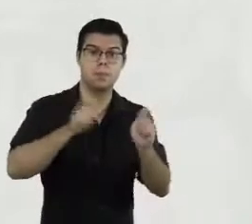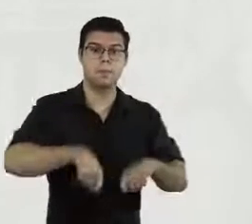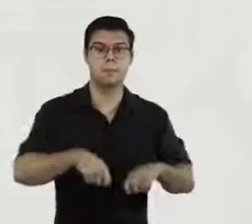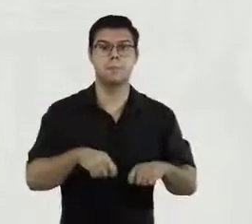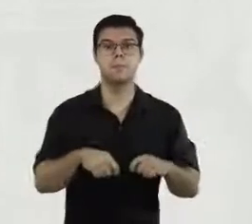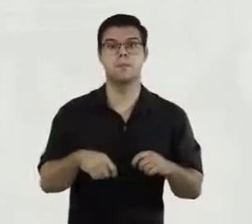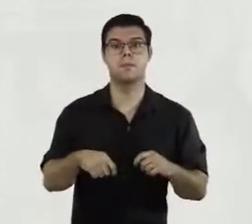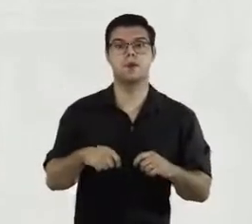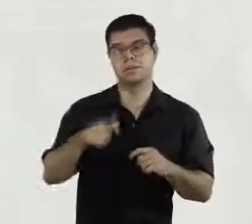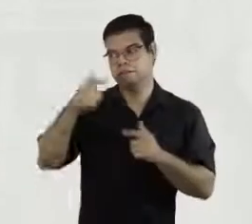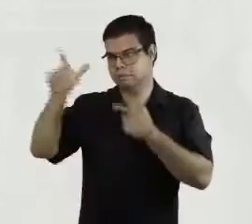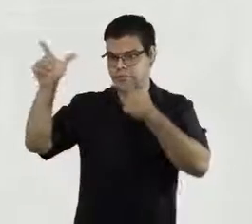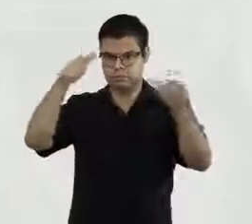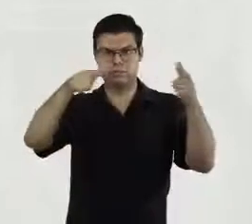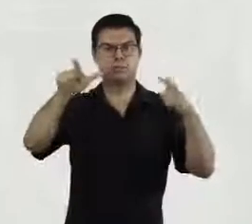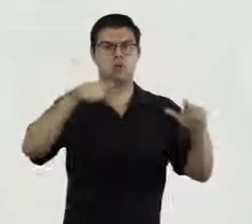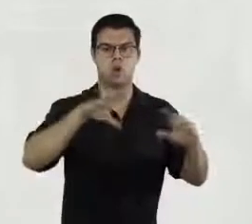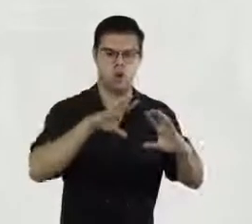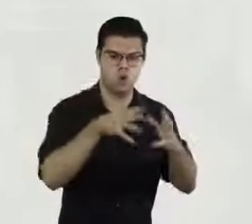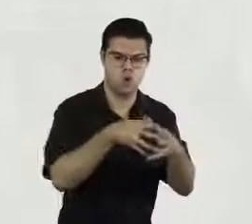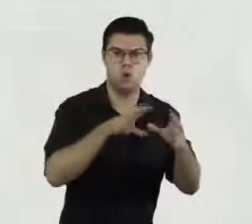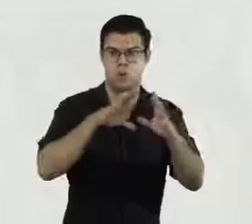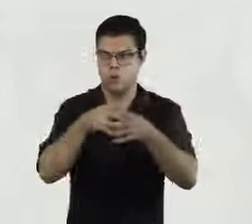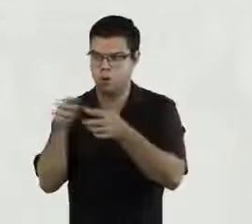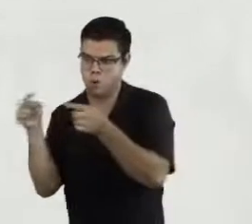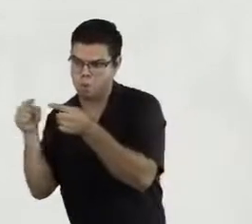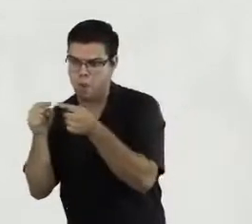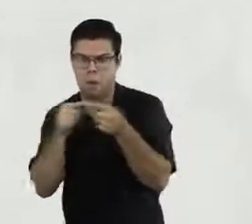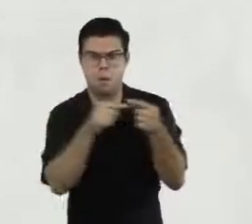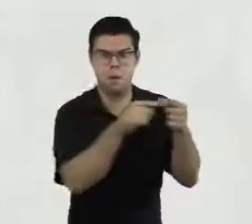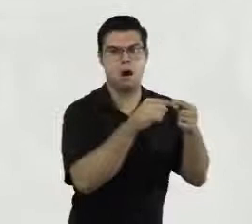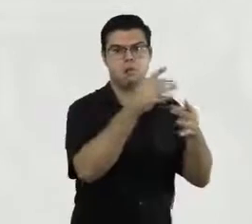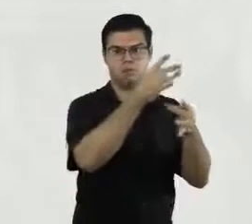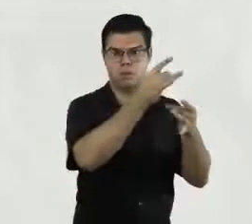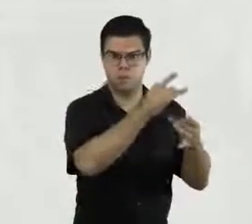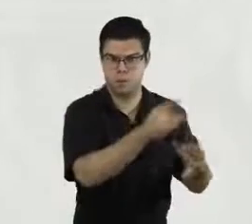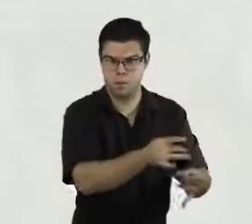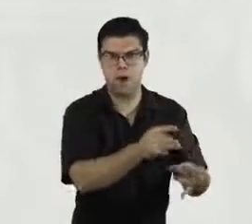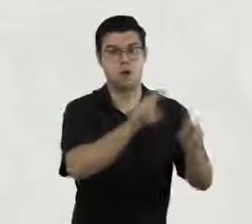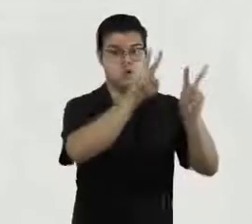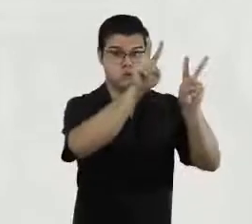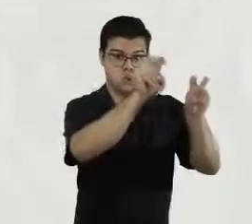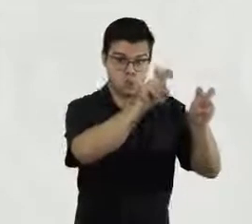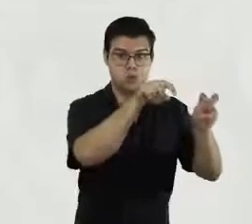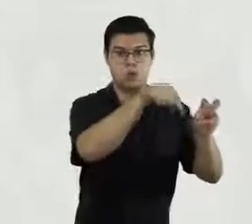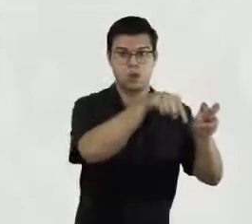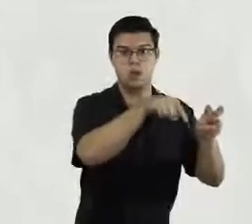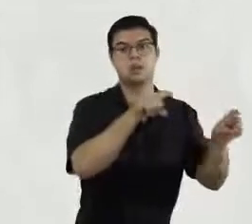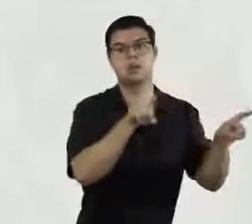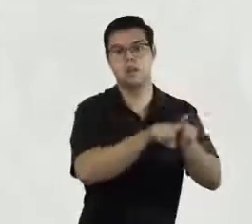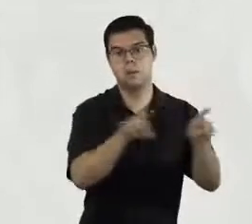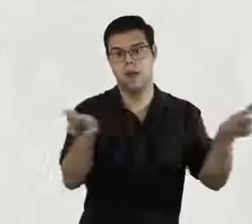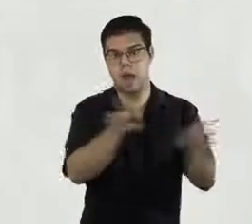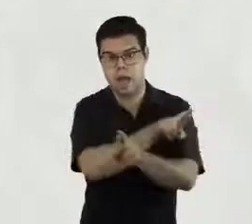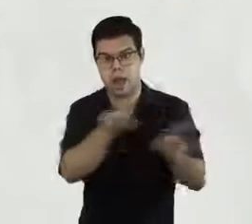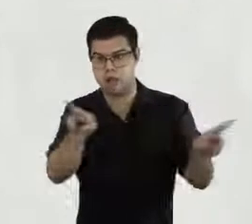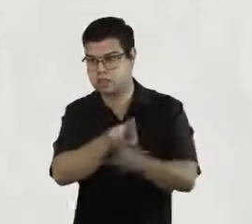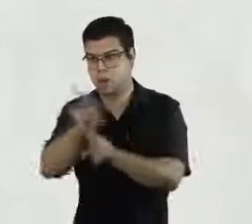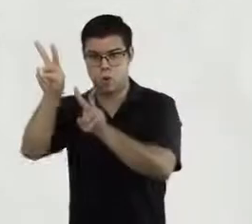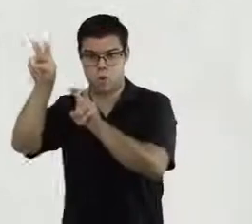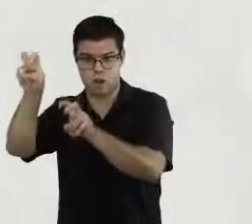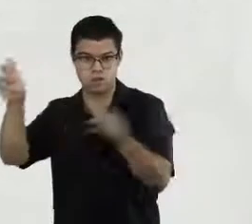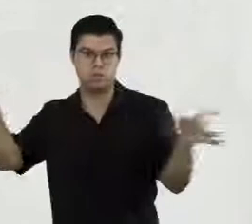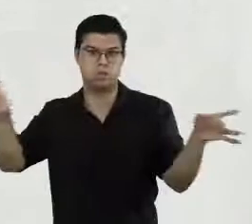entre outras possibilidades, uma combinação limitada de atributos de um assunto e relações entre assuntos a